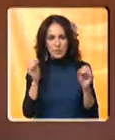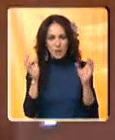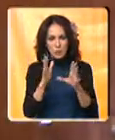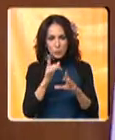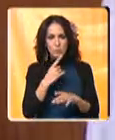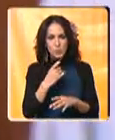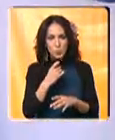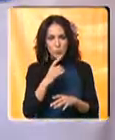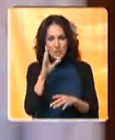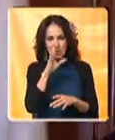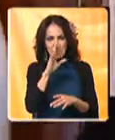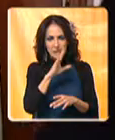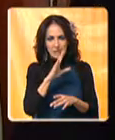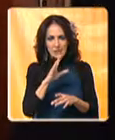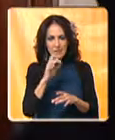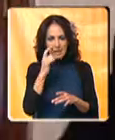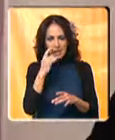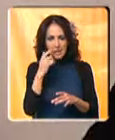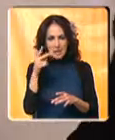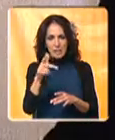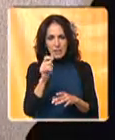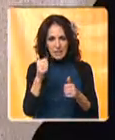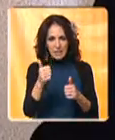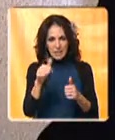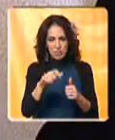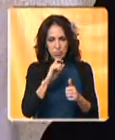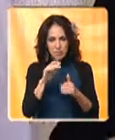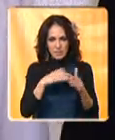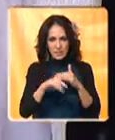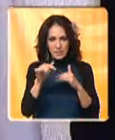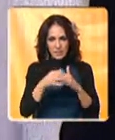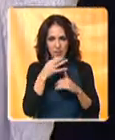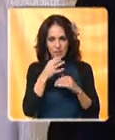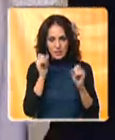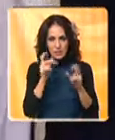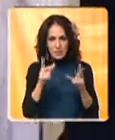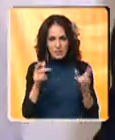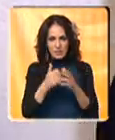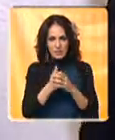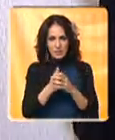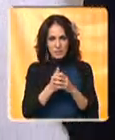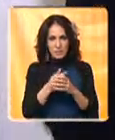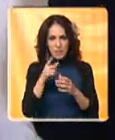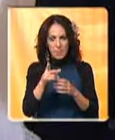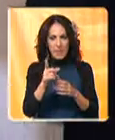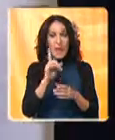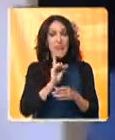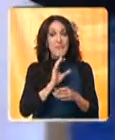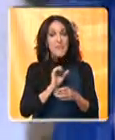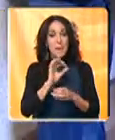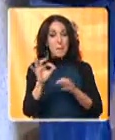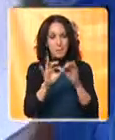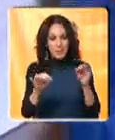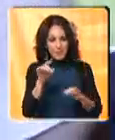aqui ao meu câmara se estamos bem aqui. Podemos fazer aqui a nossa conversa? Ótimo. Então é assim, a Maria tem aqui um presente para si.